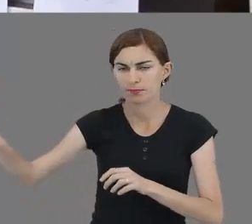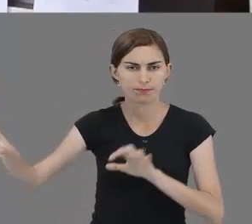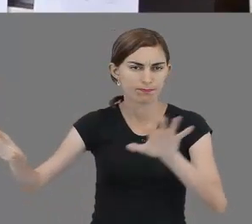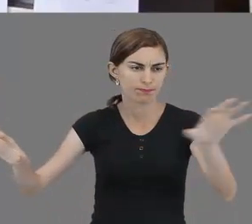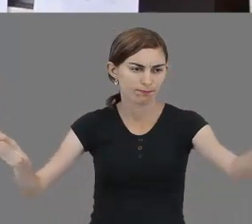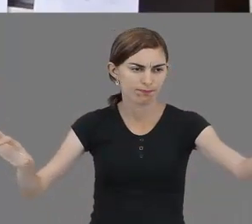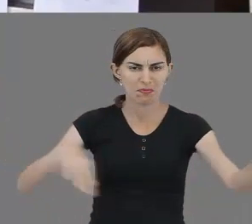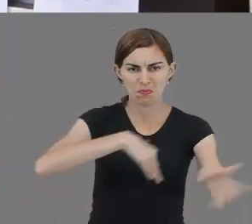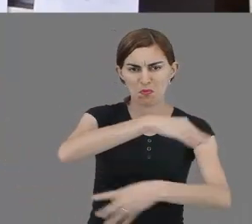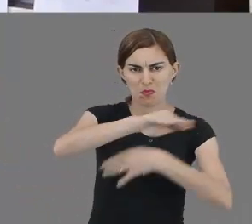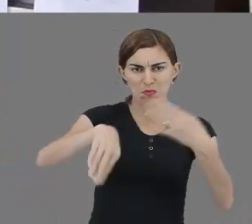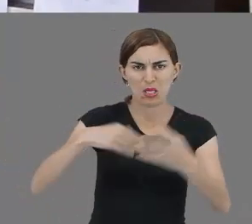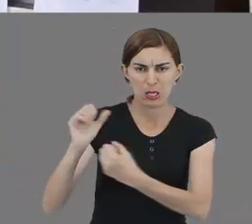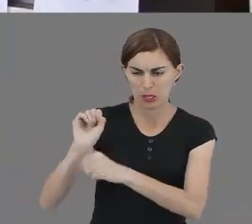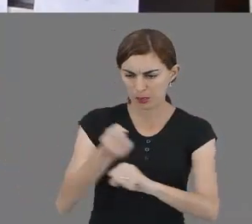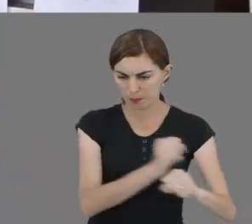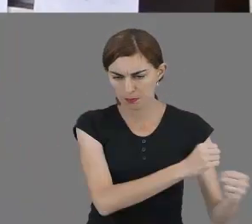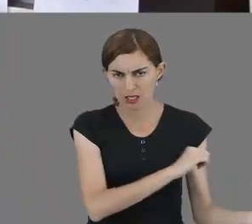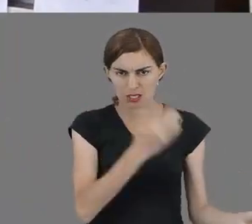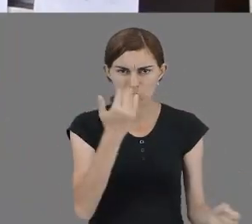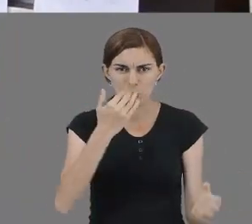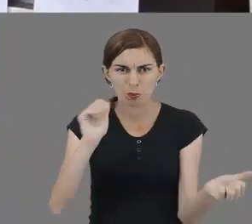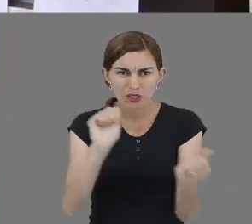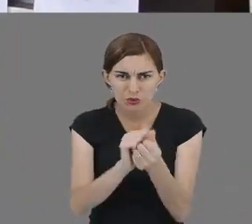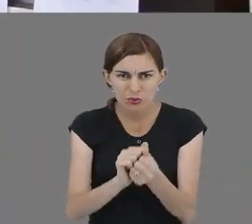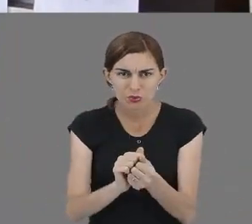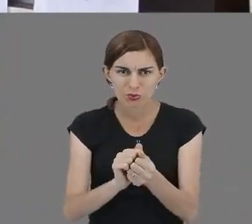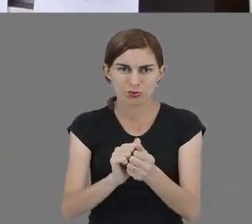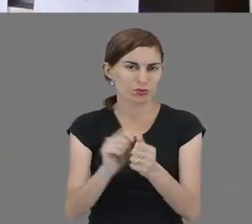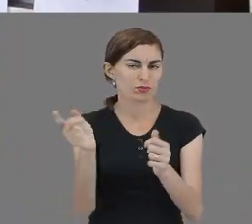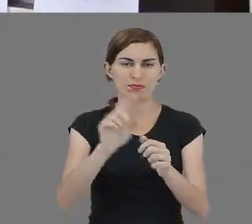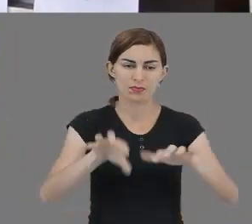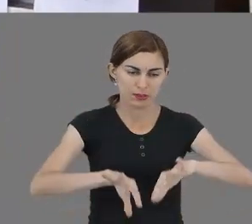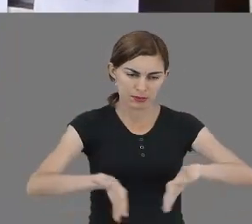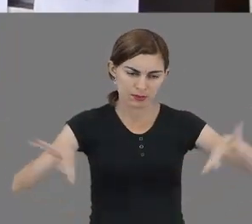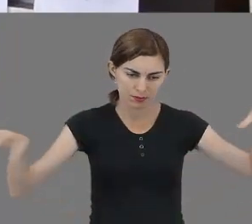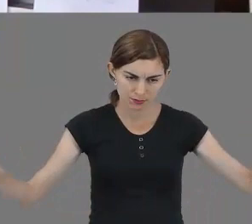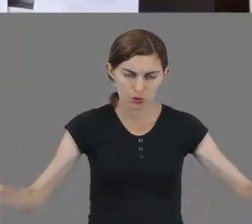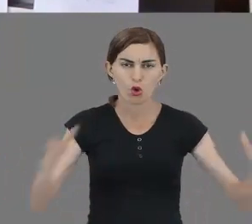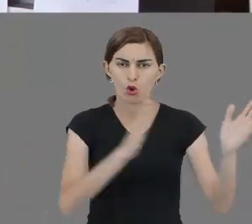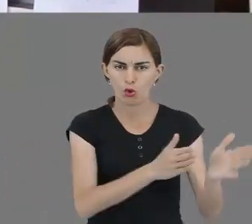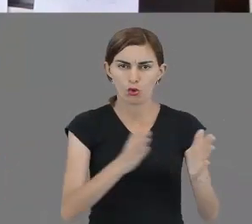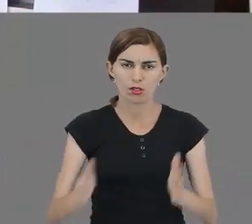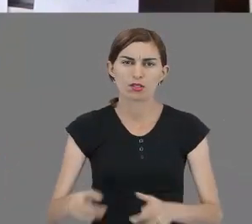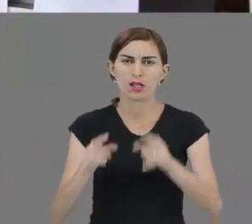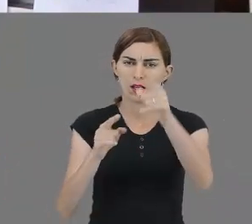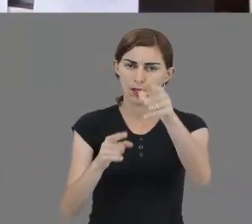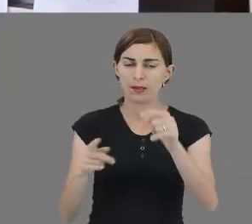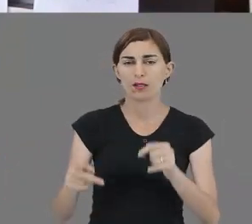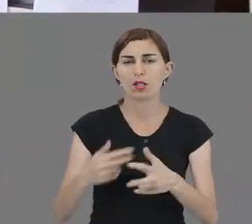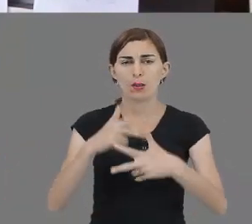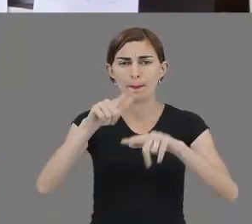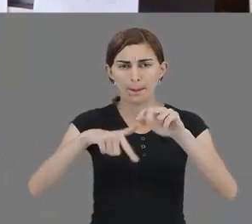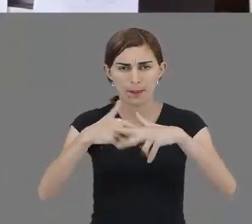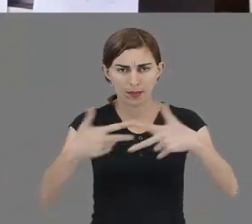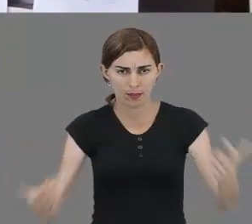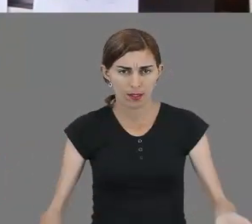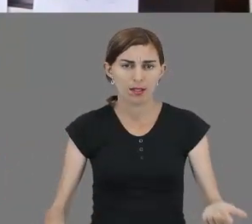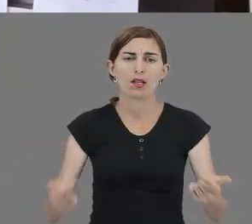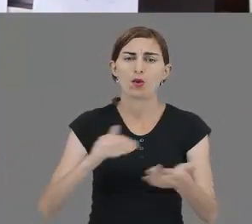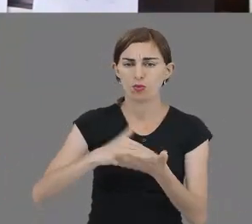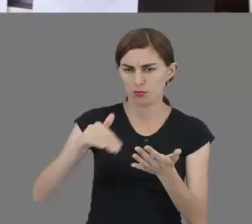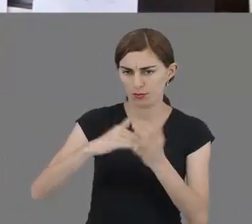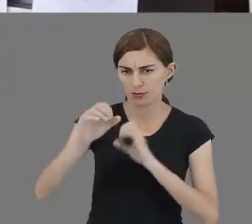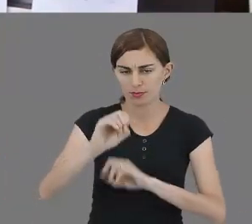por exemplo, gêneros alimentícios com materiais de limpeza estejam dispostos em grupo. Aqui, por exemplo, são os materiais de pequeno porte de expediente